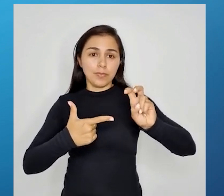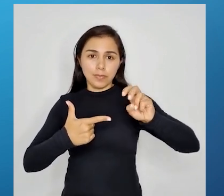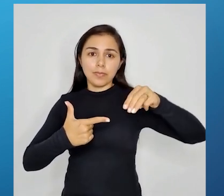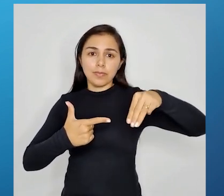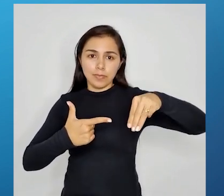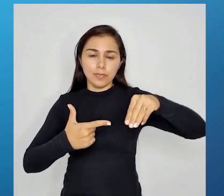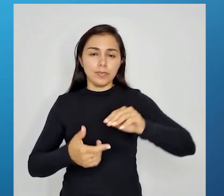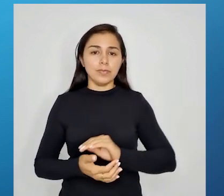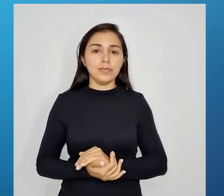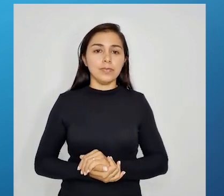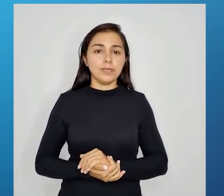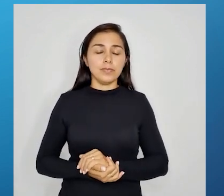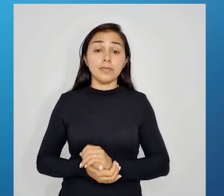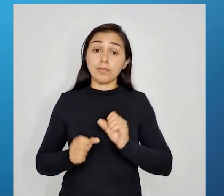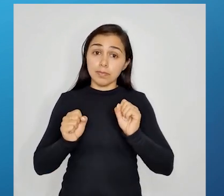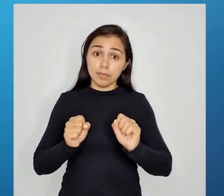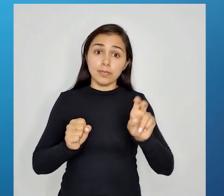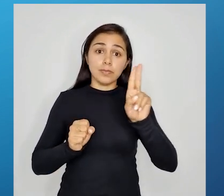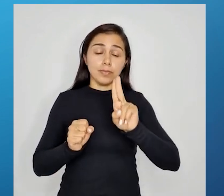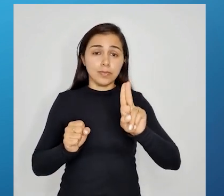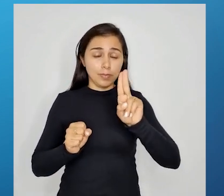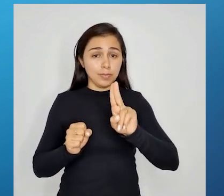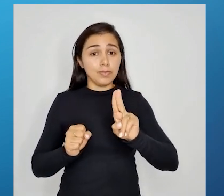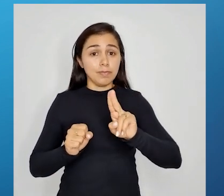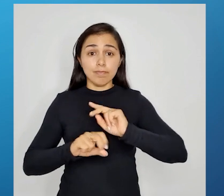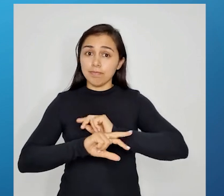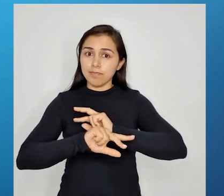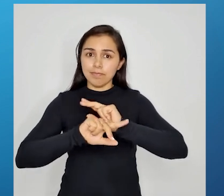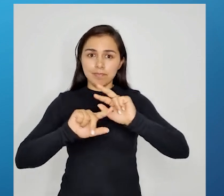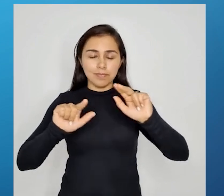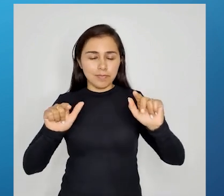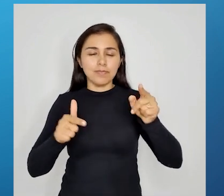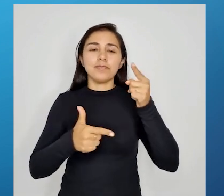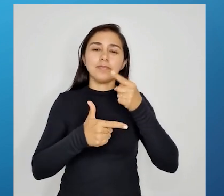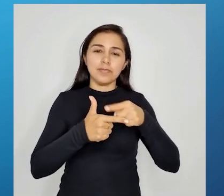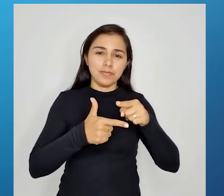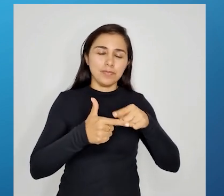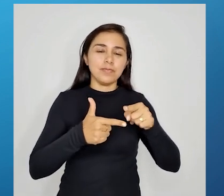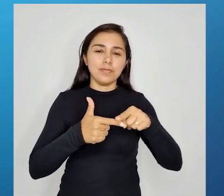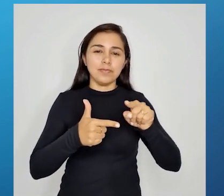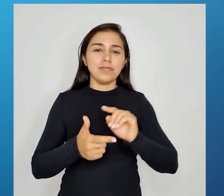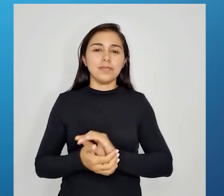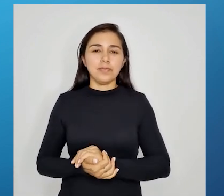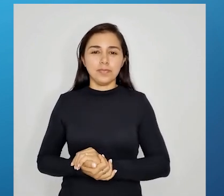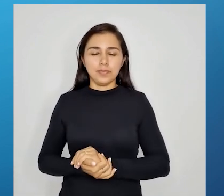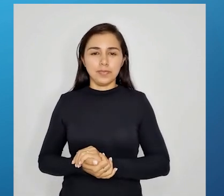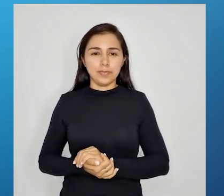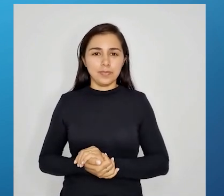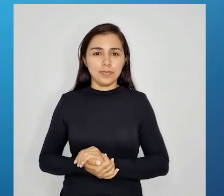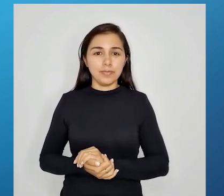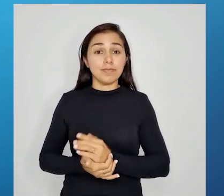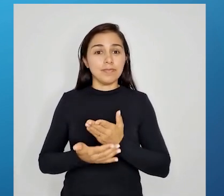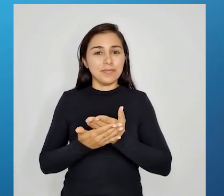razão trigonométrica, que pode ser aplicado para diversos problemas, né? Aqui foi só um exemplo.